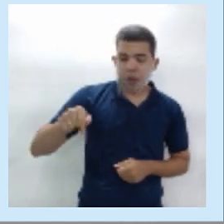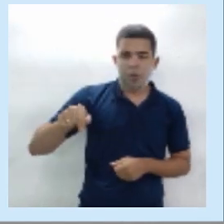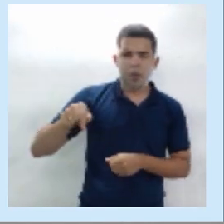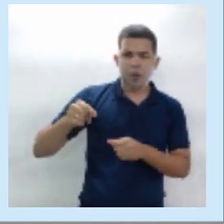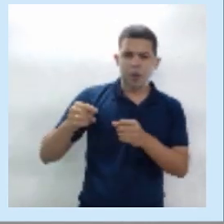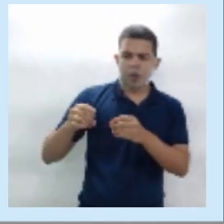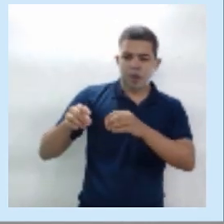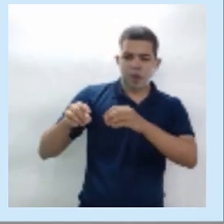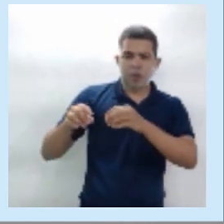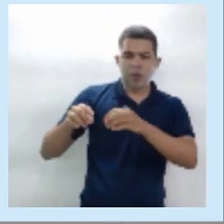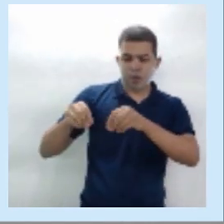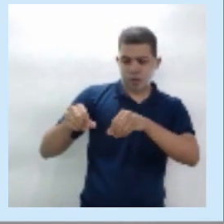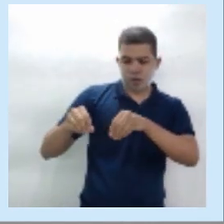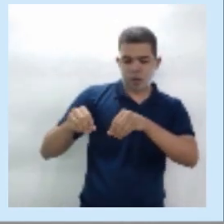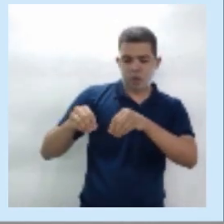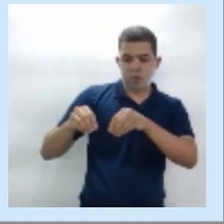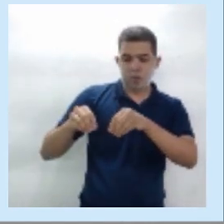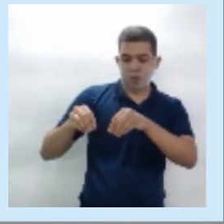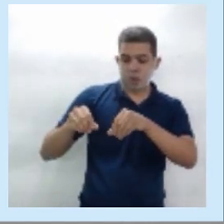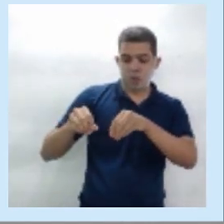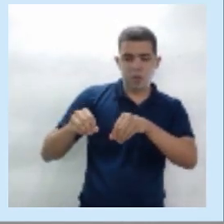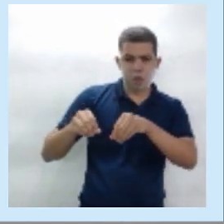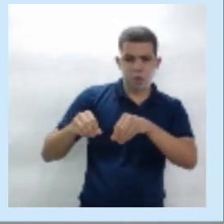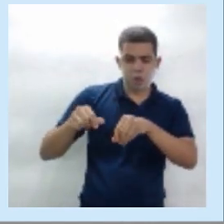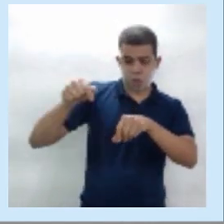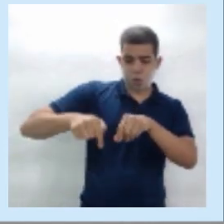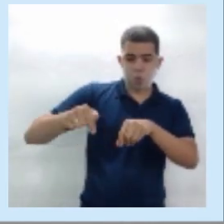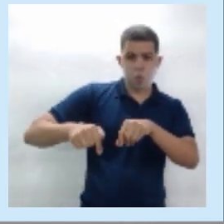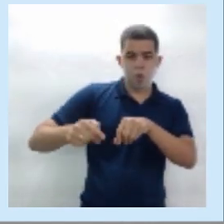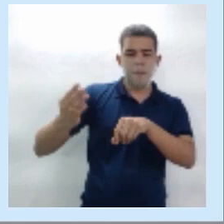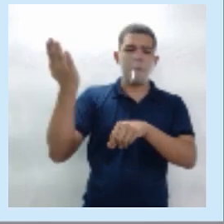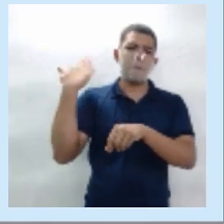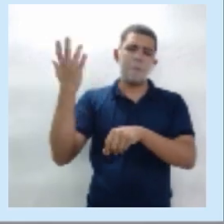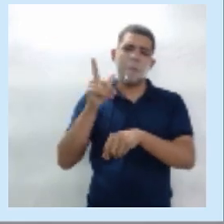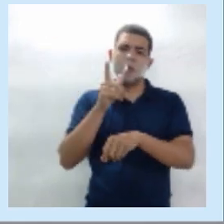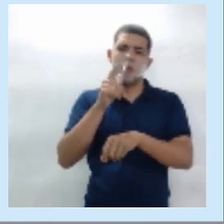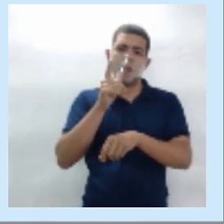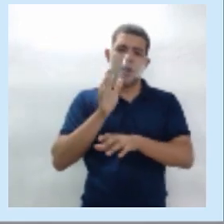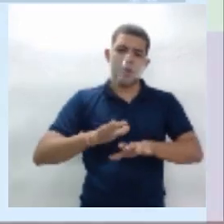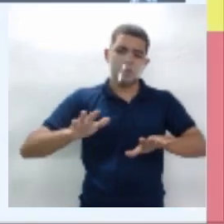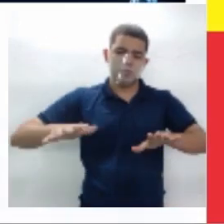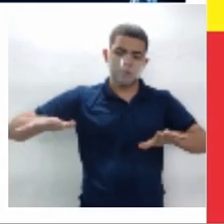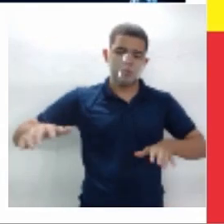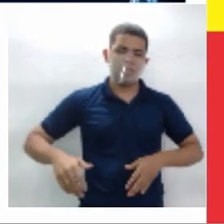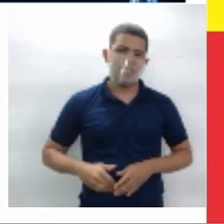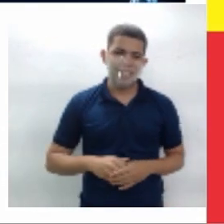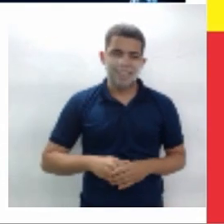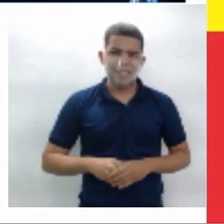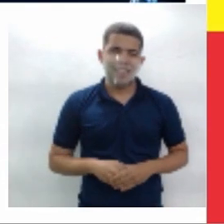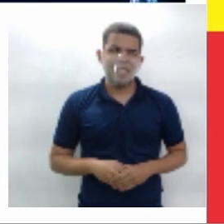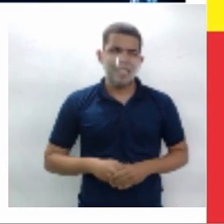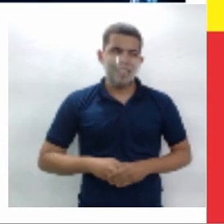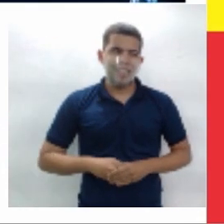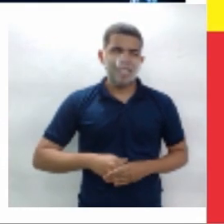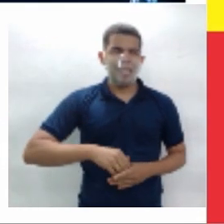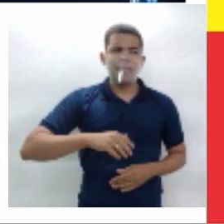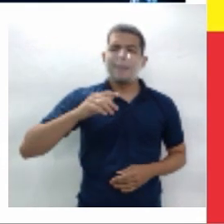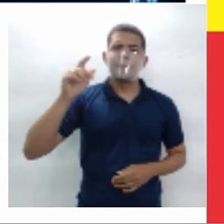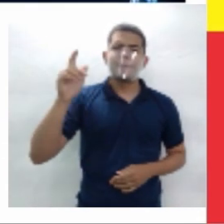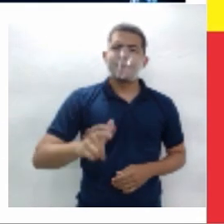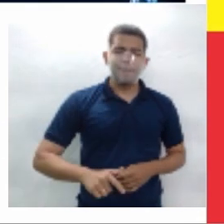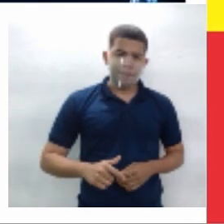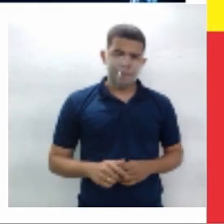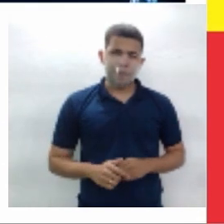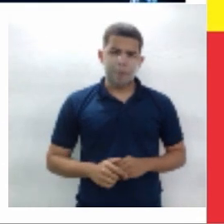terra, antigamente era o mar. Bora lá para a telinha de novo. Vê só.